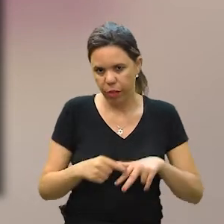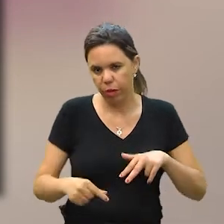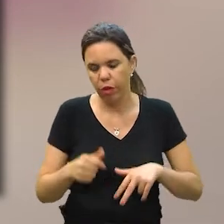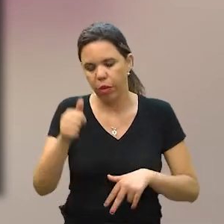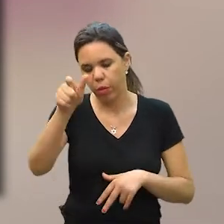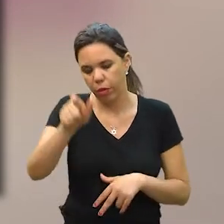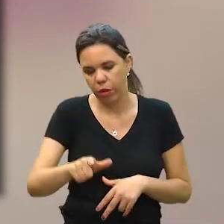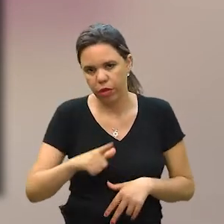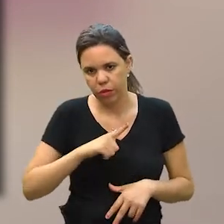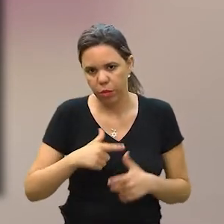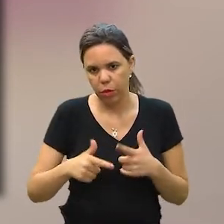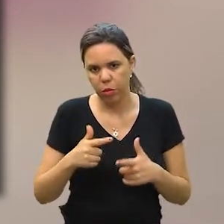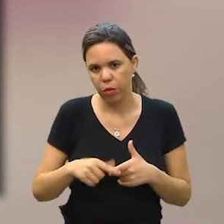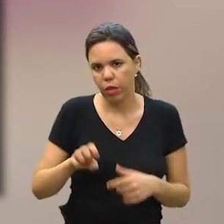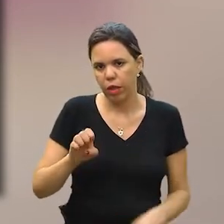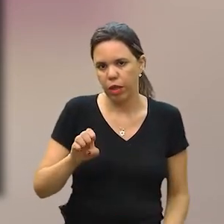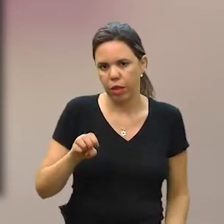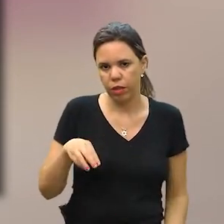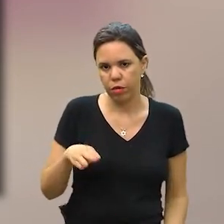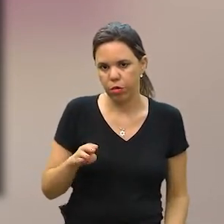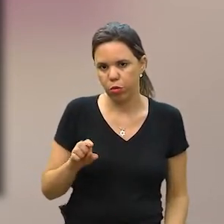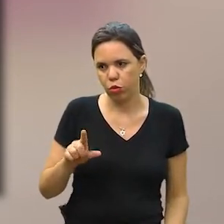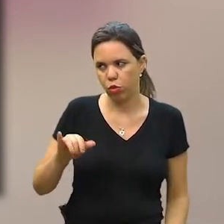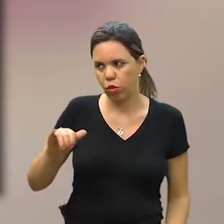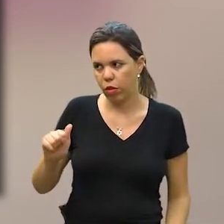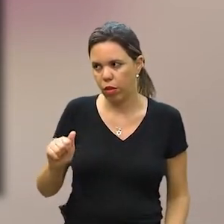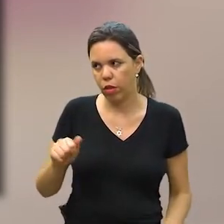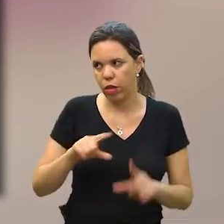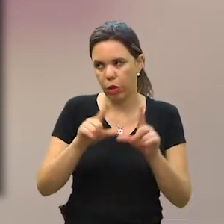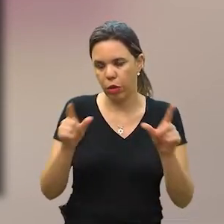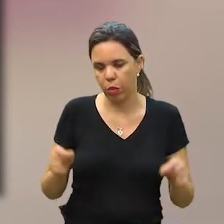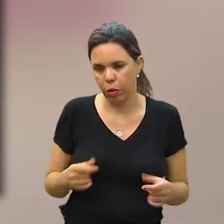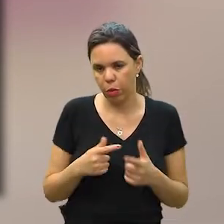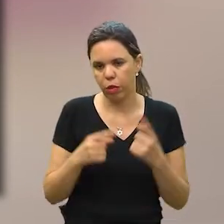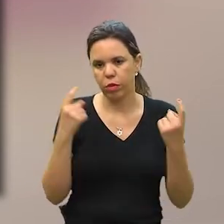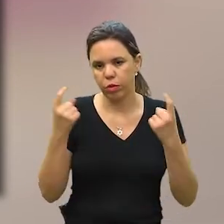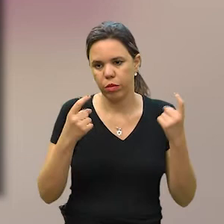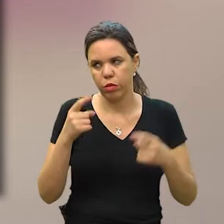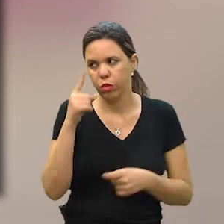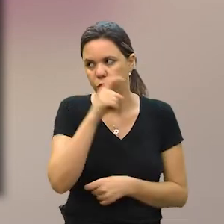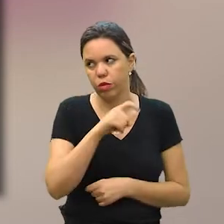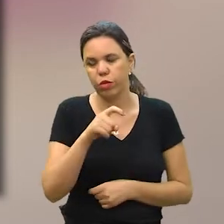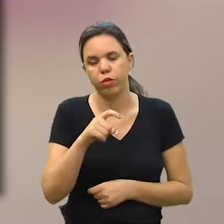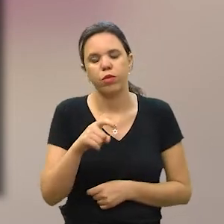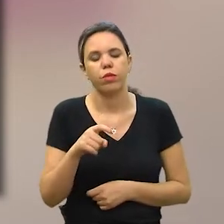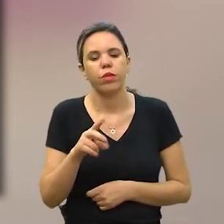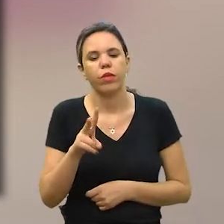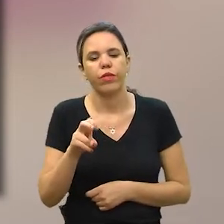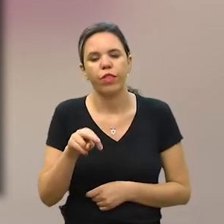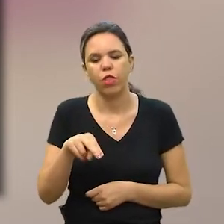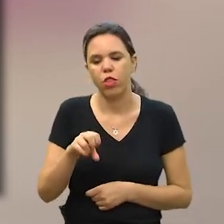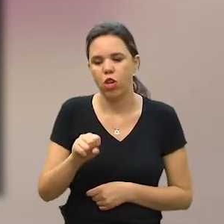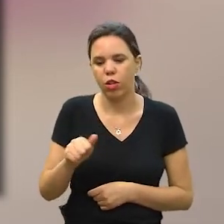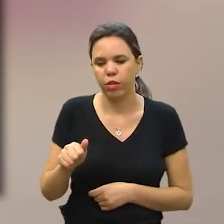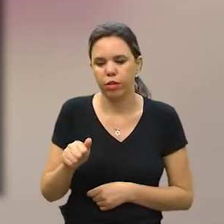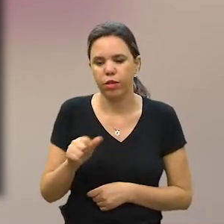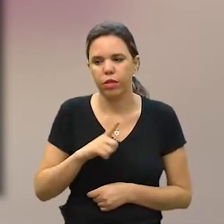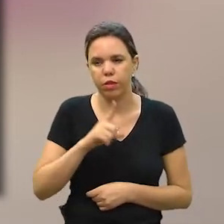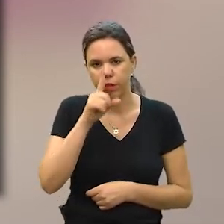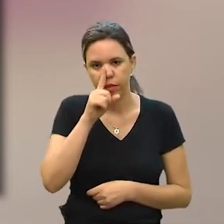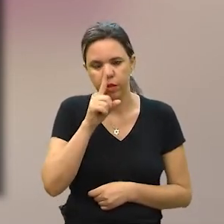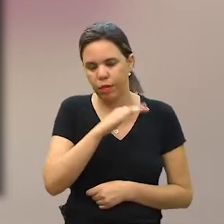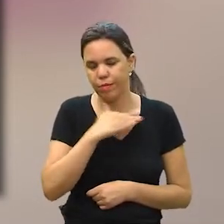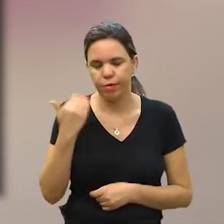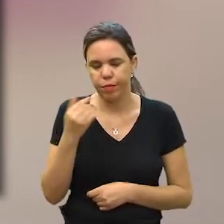que tem a embolia pulmonar, né, se não trata, que é a complicação mais temida da trombose venosa, você tem risco